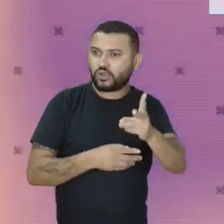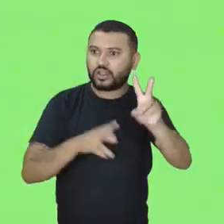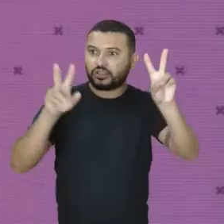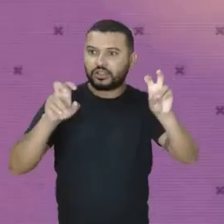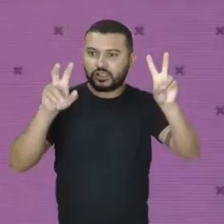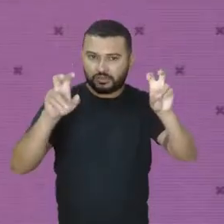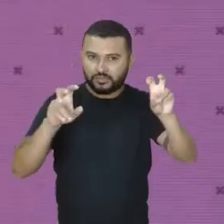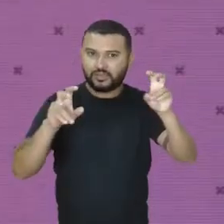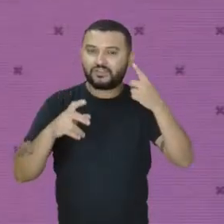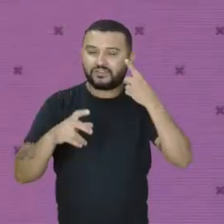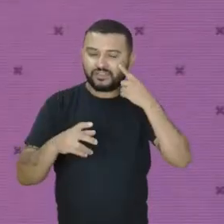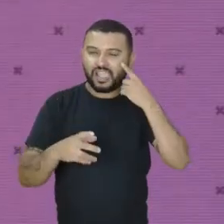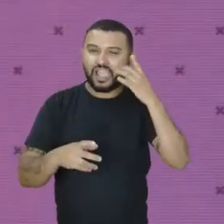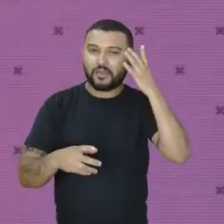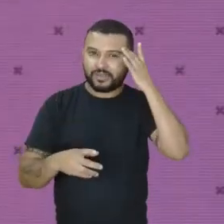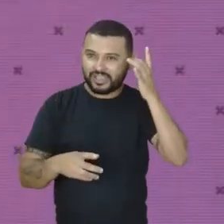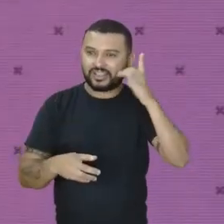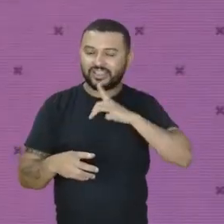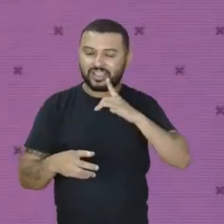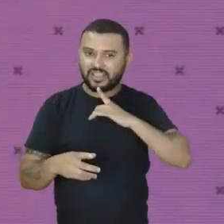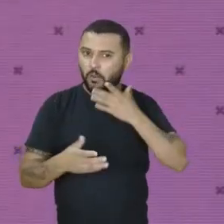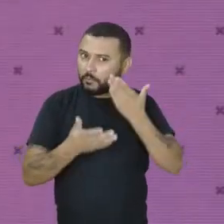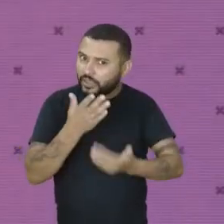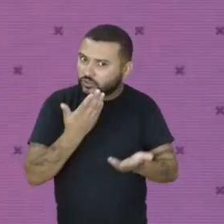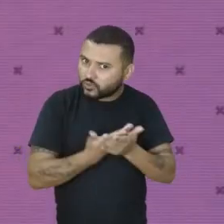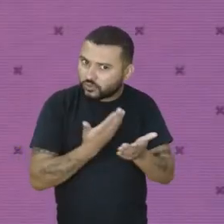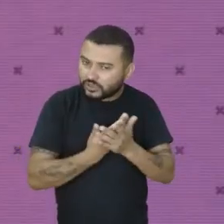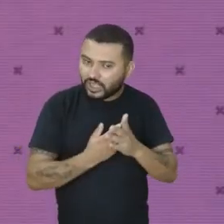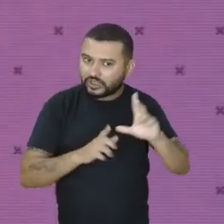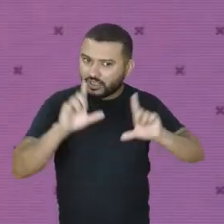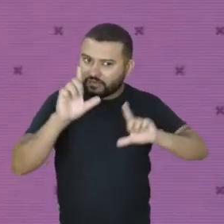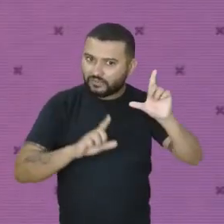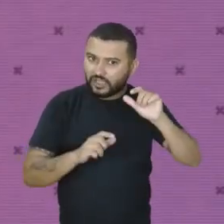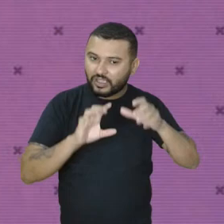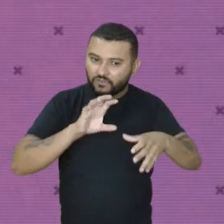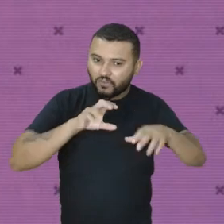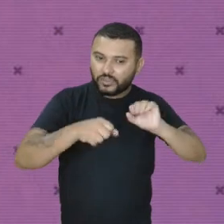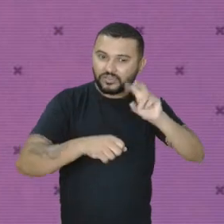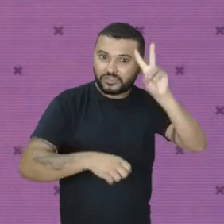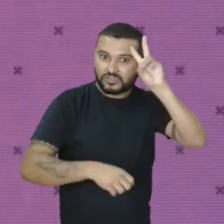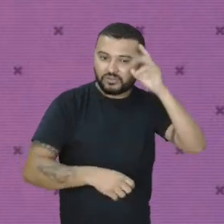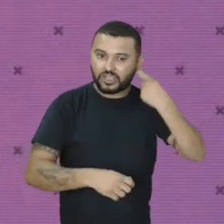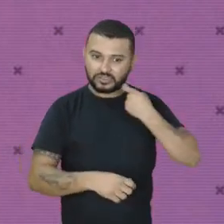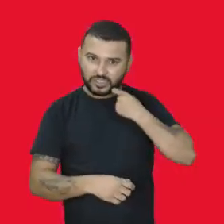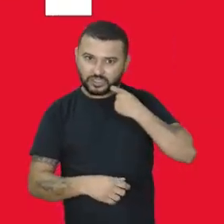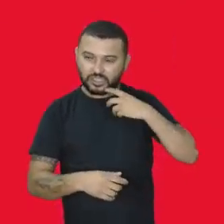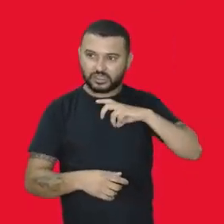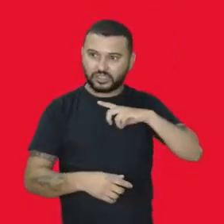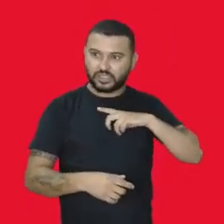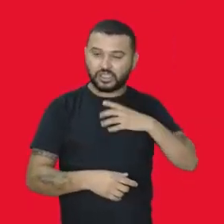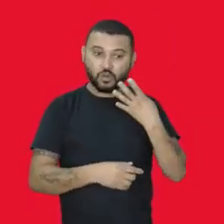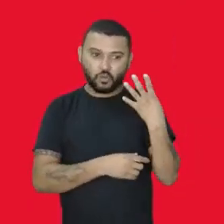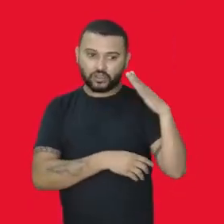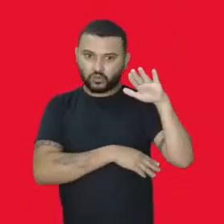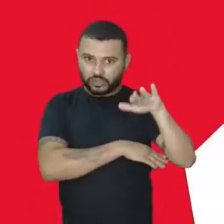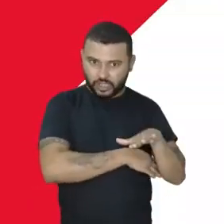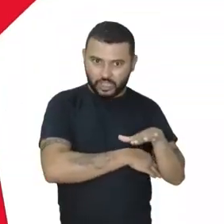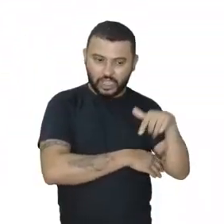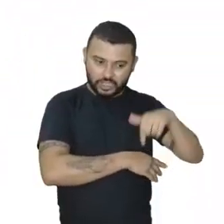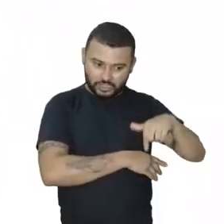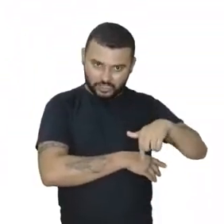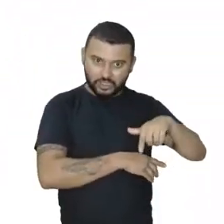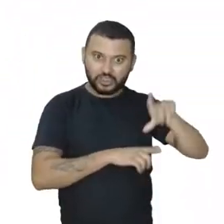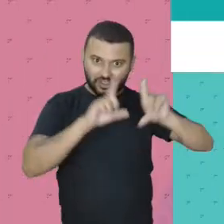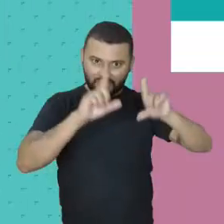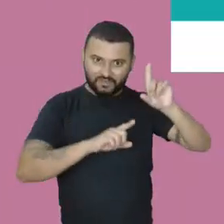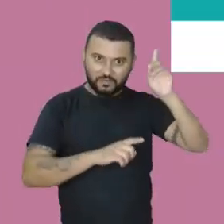tema. Fique com a gente e não perca nenhuma aula do TV Elas por Elas Formação. É de segunda a sexta-feira, sempre às 4 da tarde,